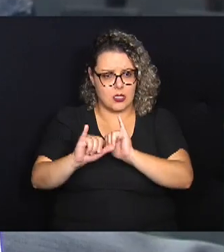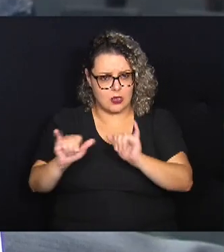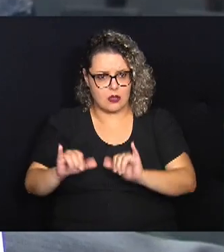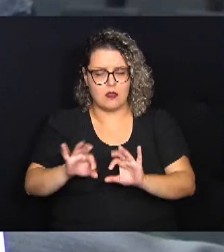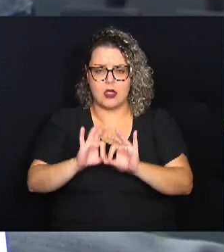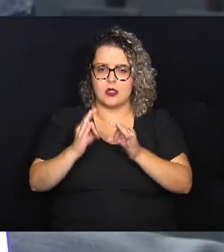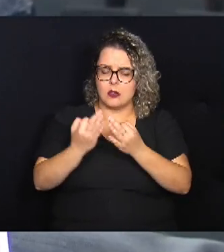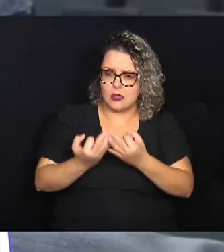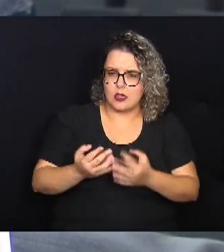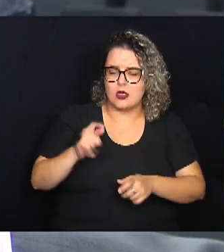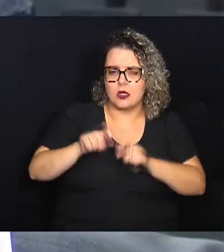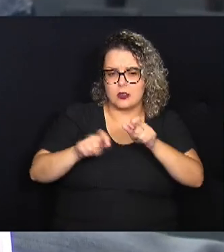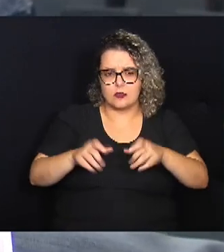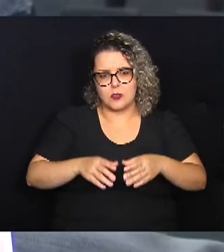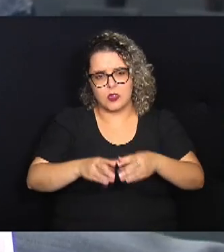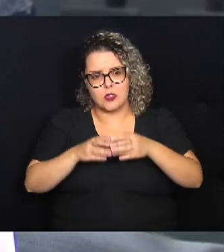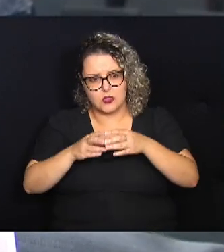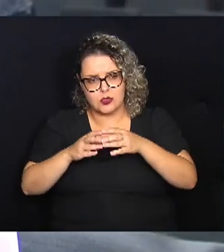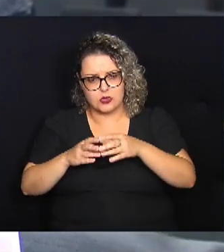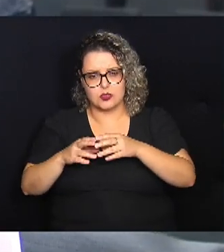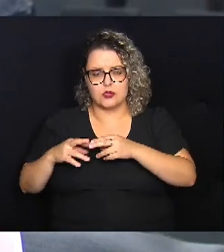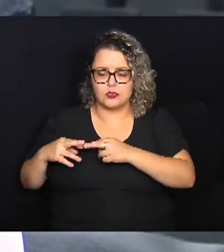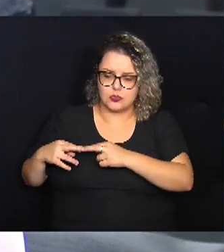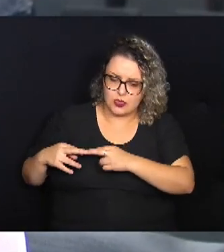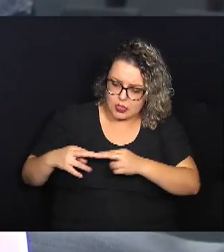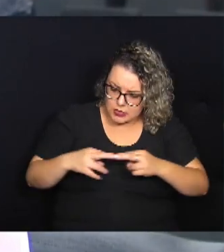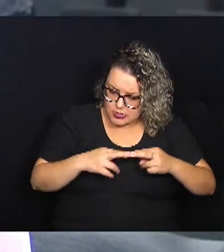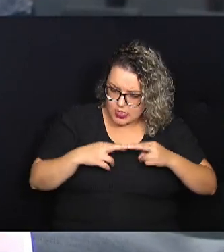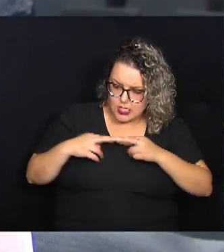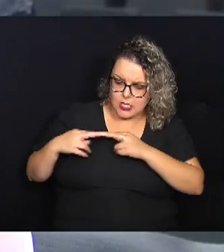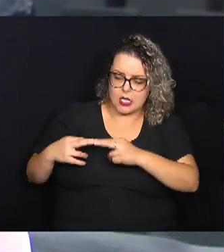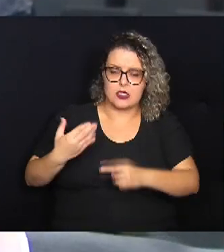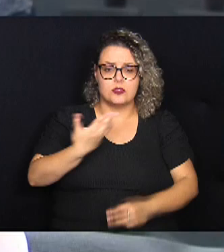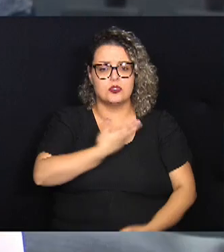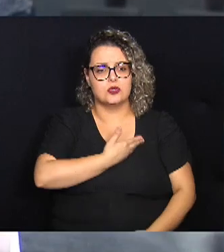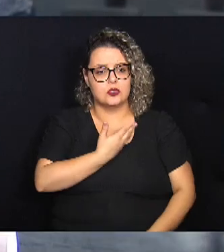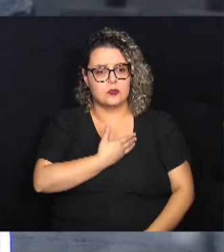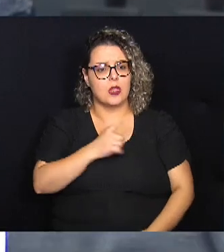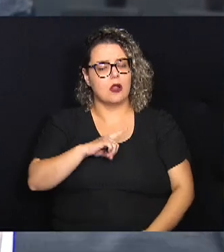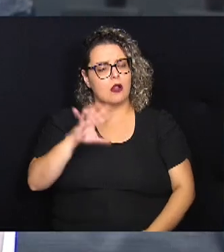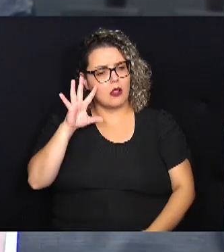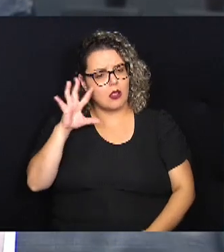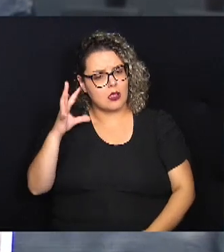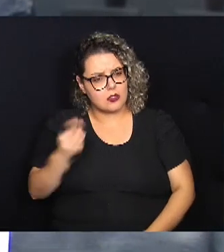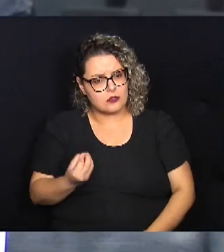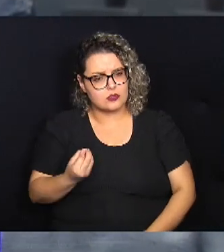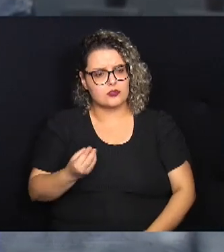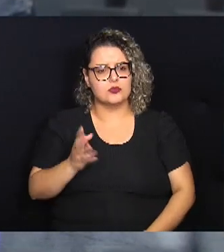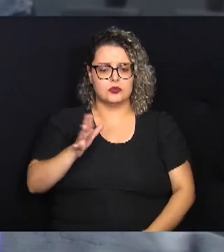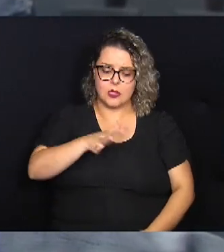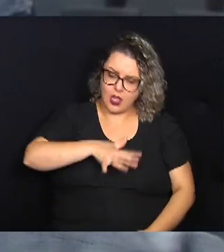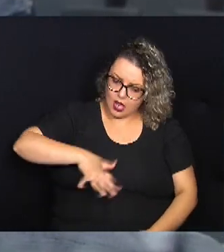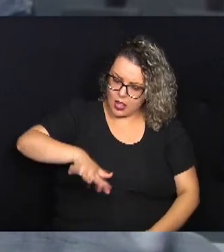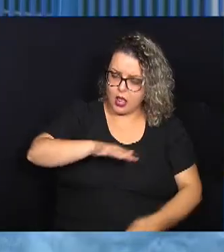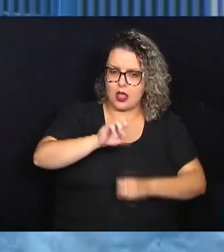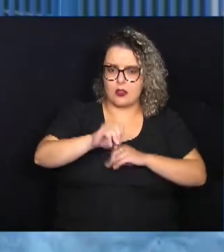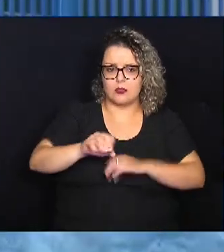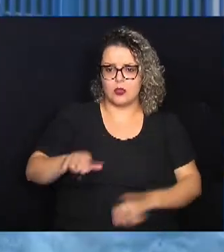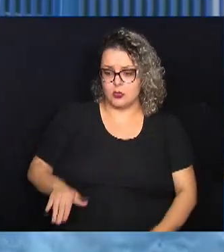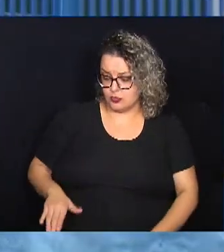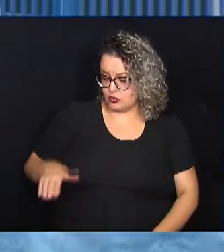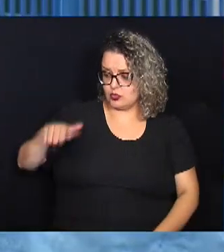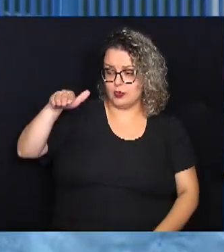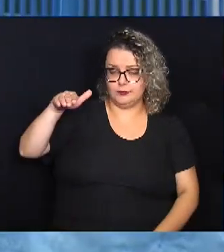pessoas que vivem no seu círculo de amizade e poder ter esse conhecimento já na área da educação desde pequeno.